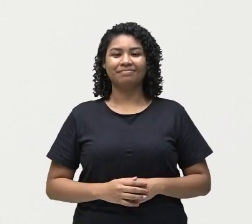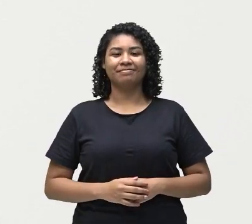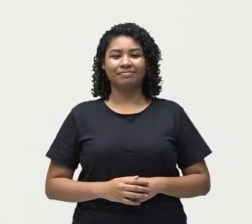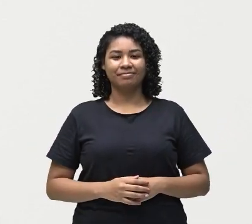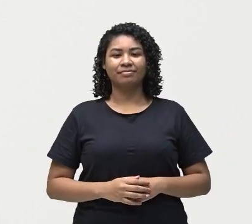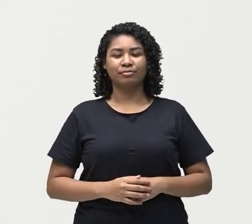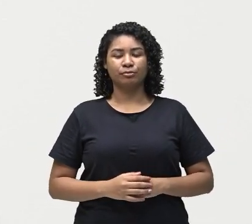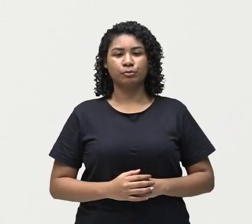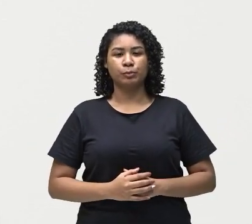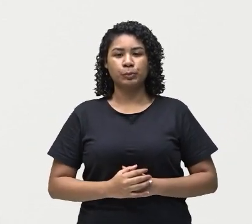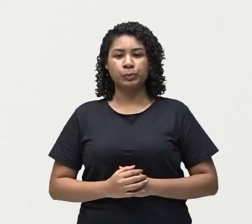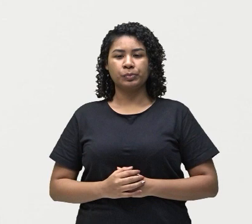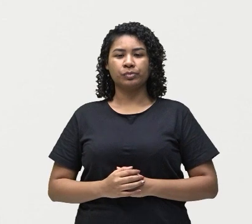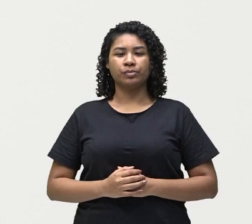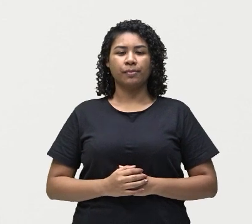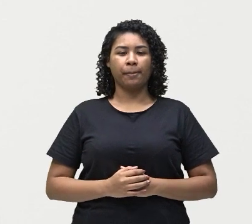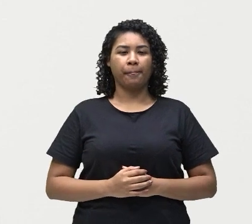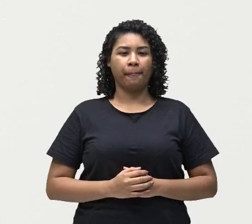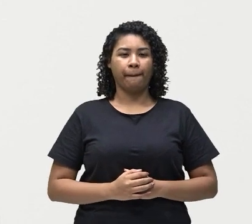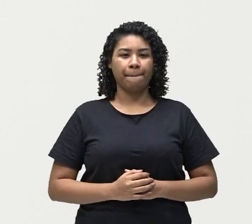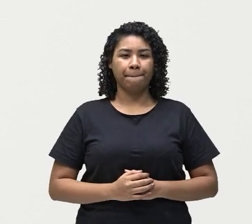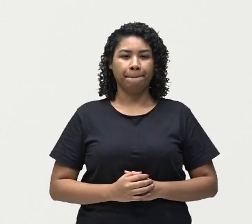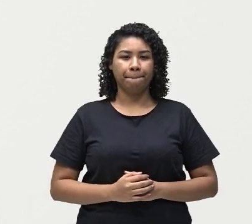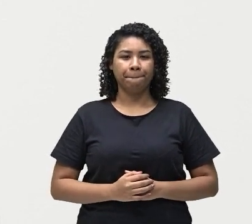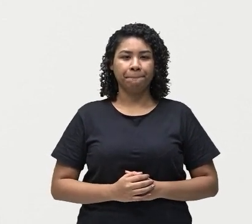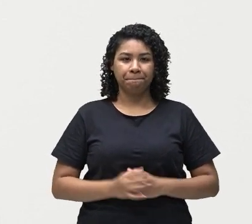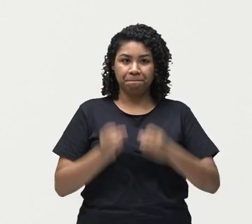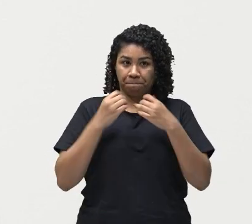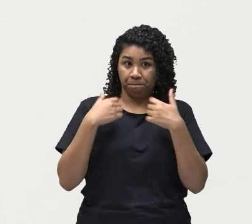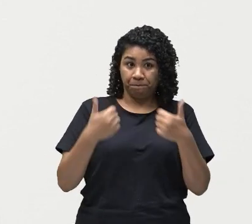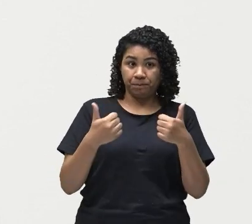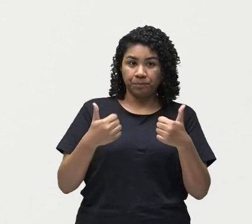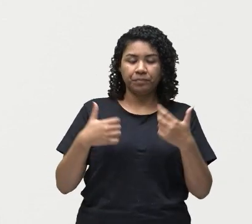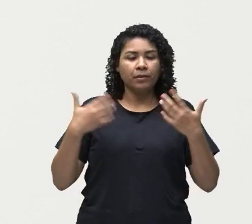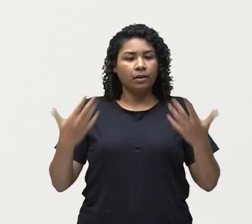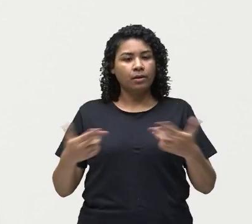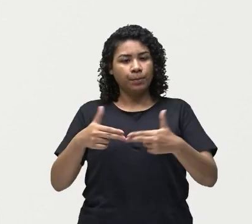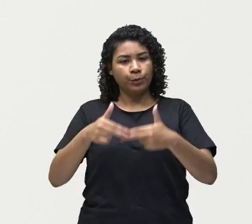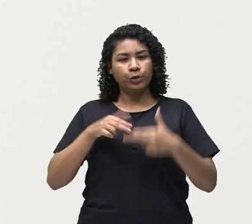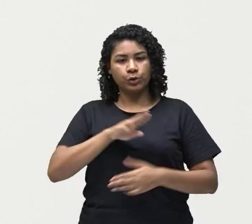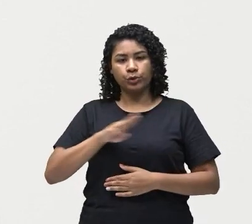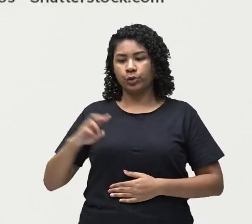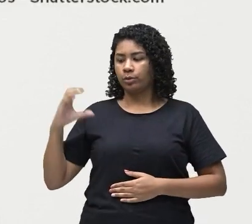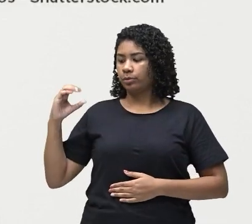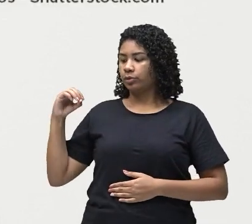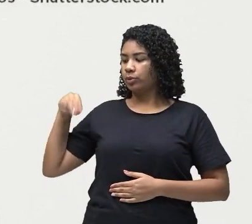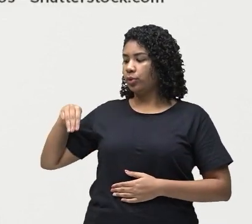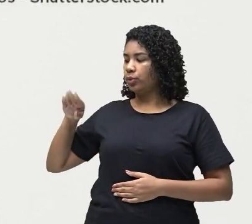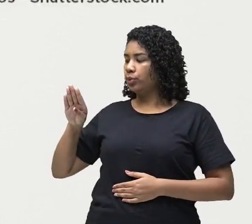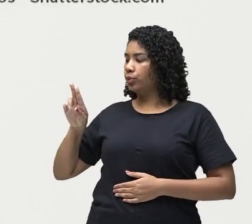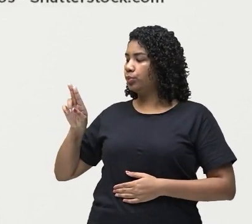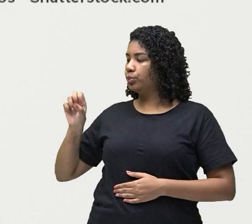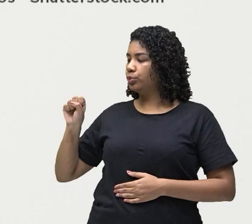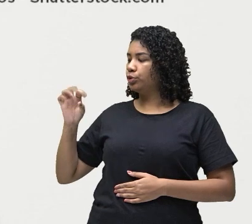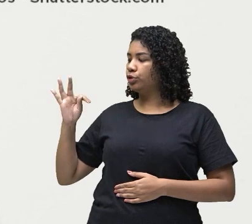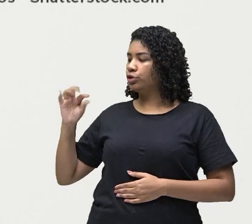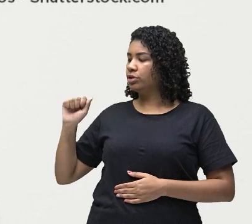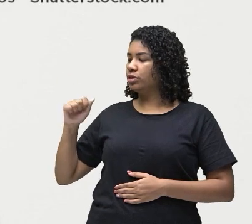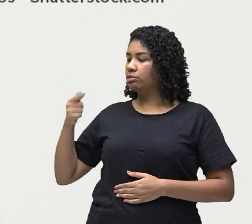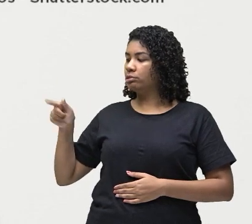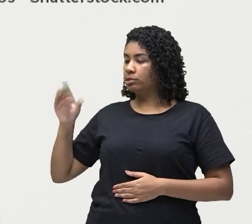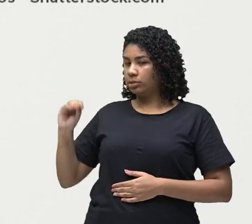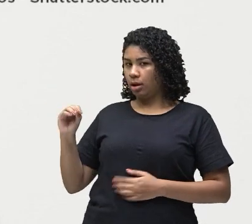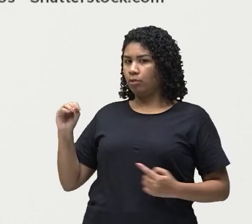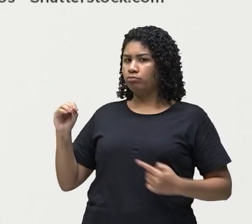a combustão e os gases formados saem pelo escape tá então a combustão ela é uma reação exotérmica